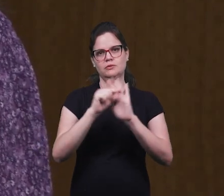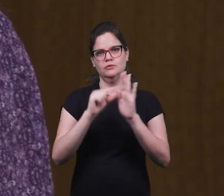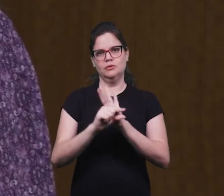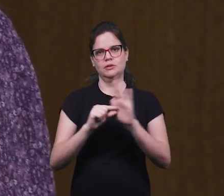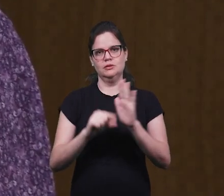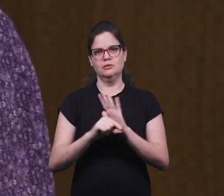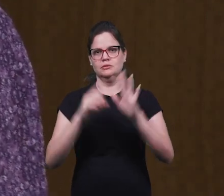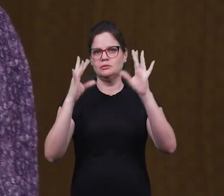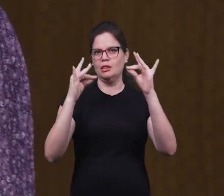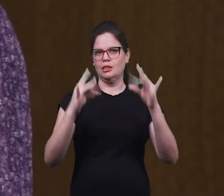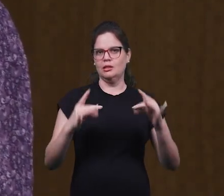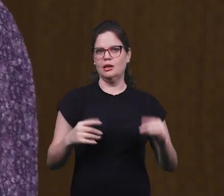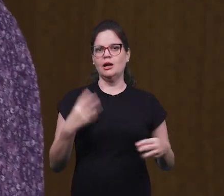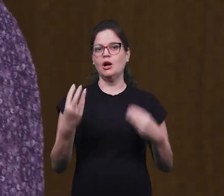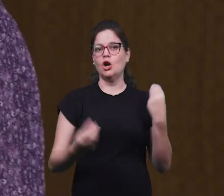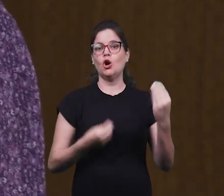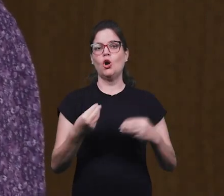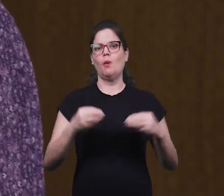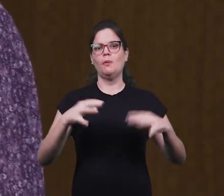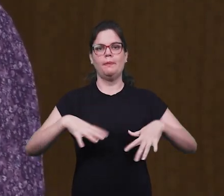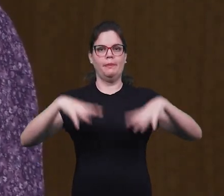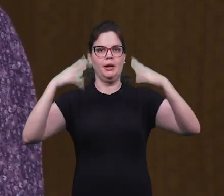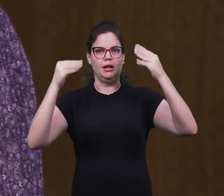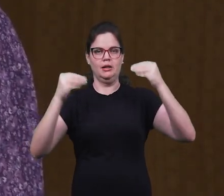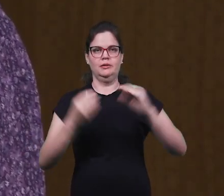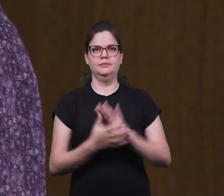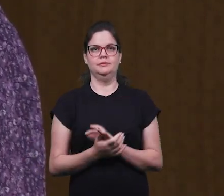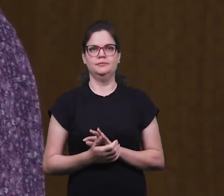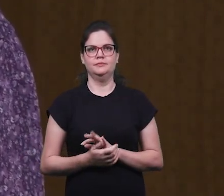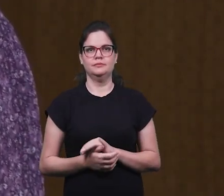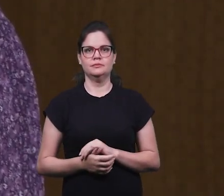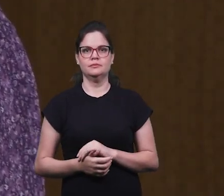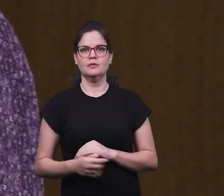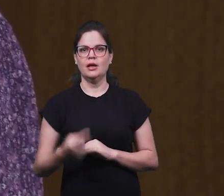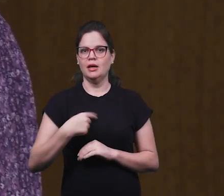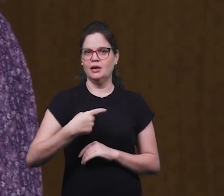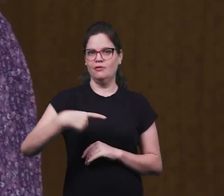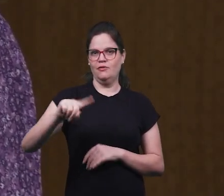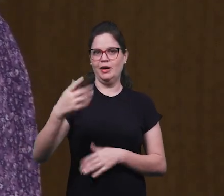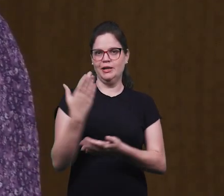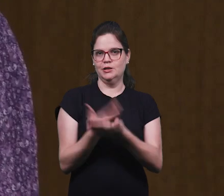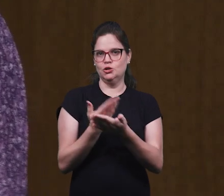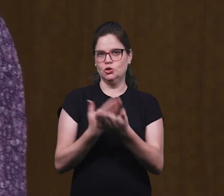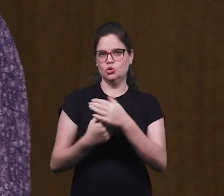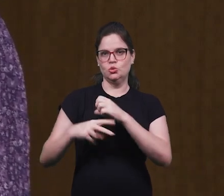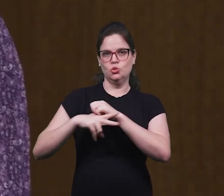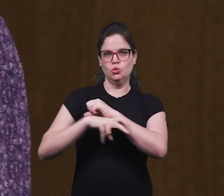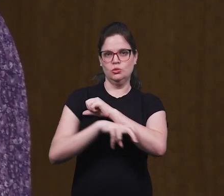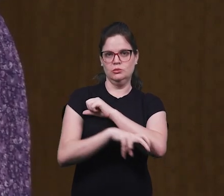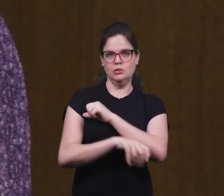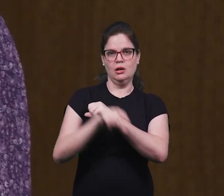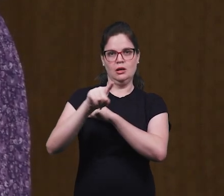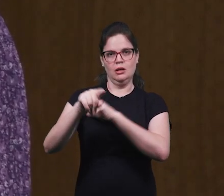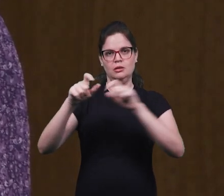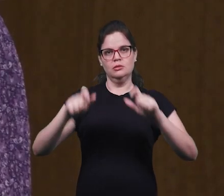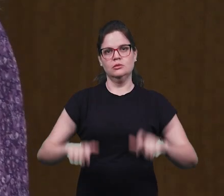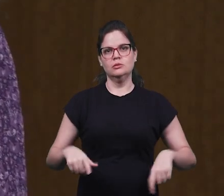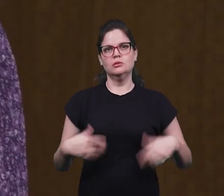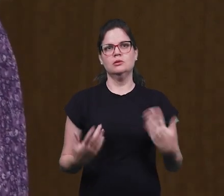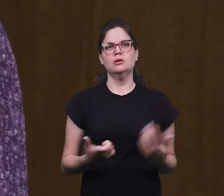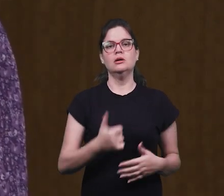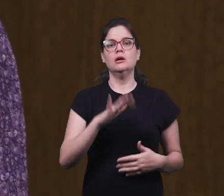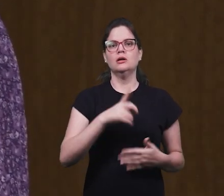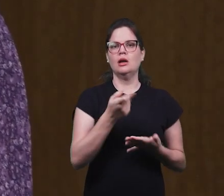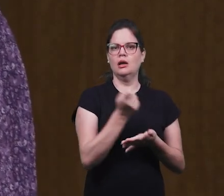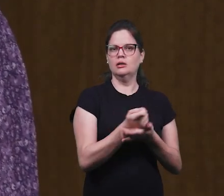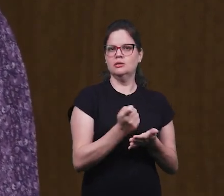esse palácio com detalhes. Então, quem lê, quem vai e estuda a arqueologia desse lugar, fala, quem escreveu o